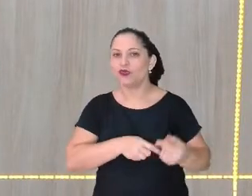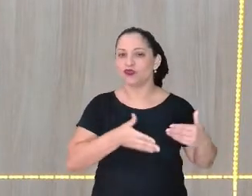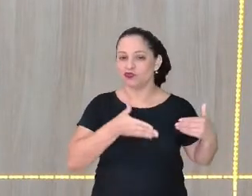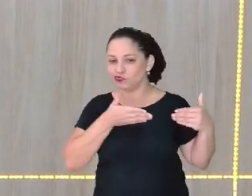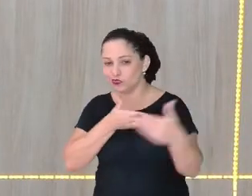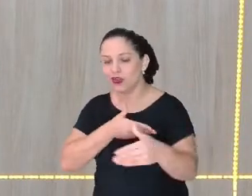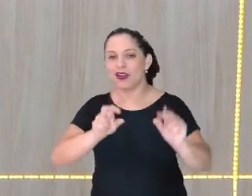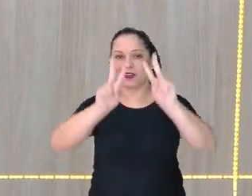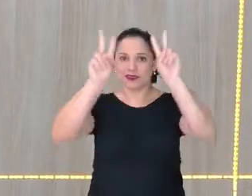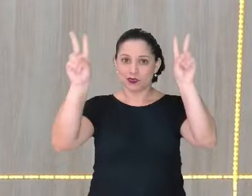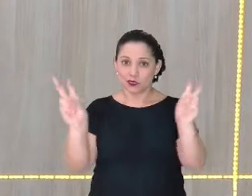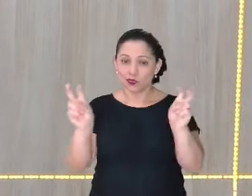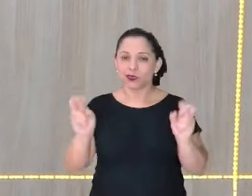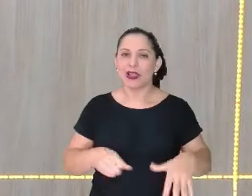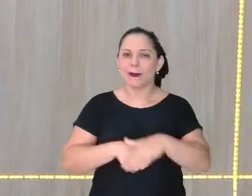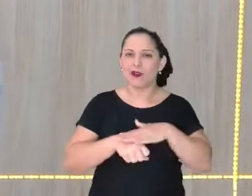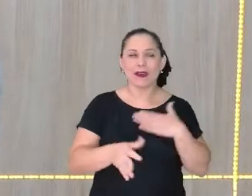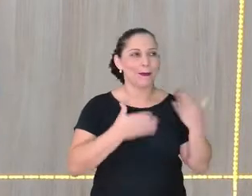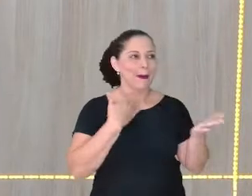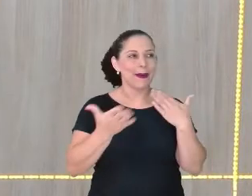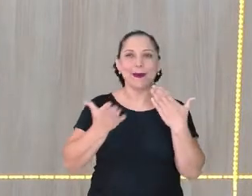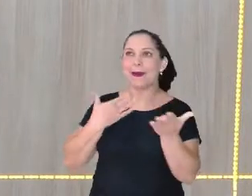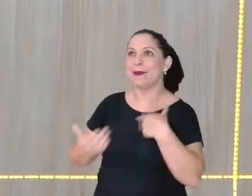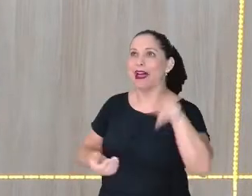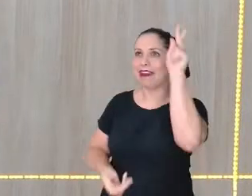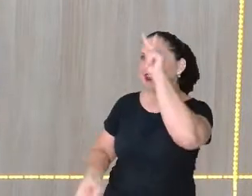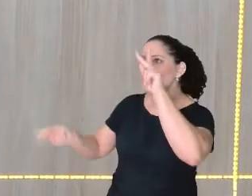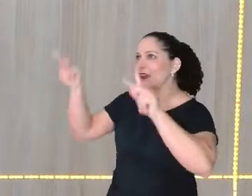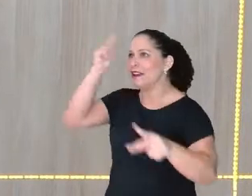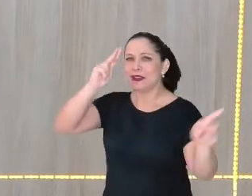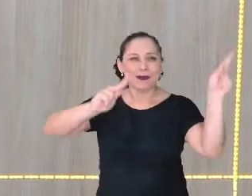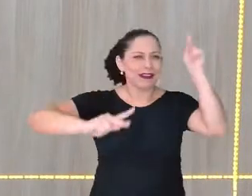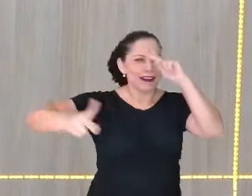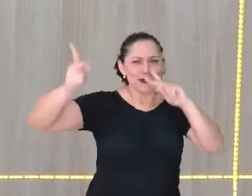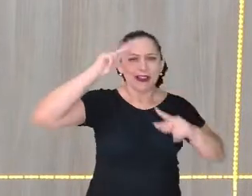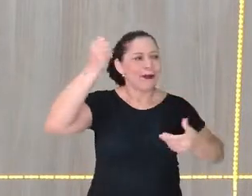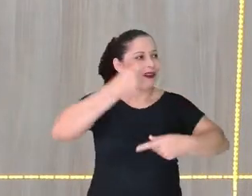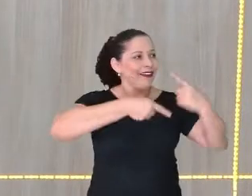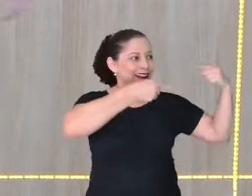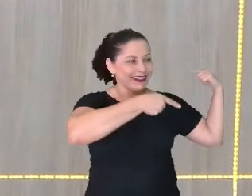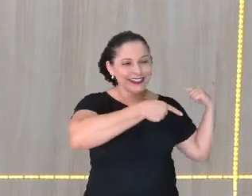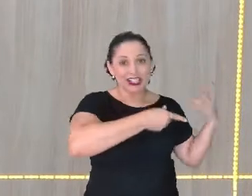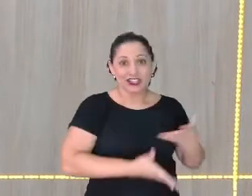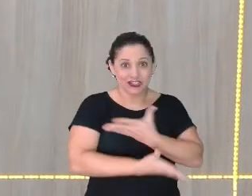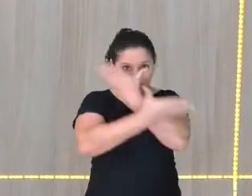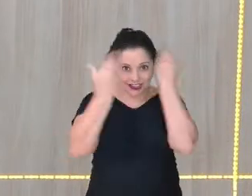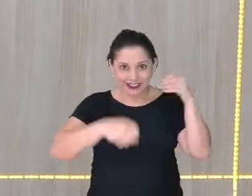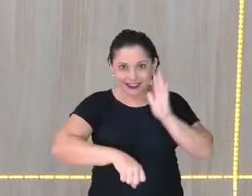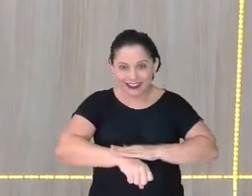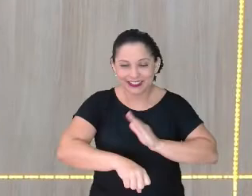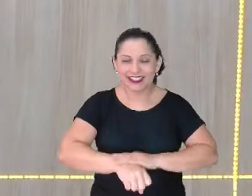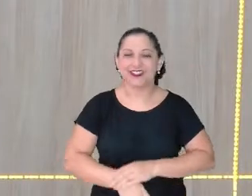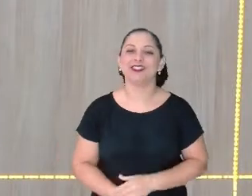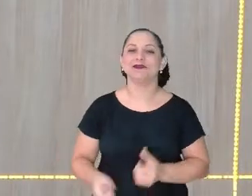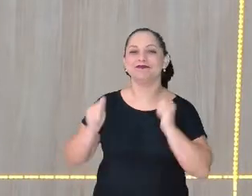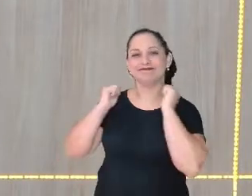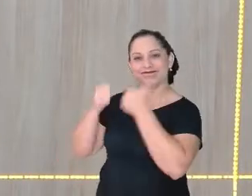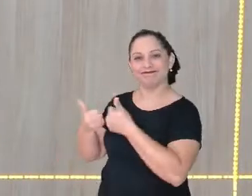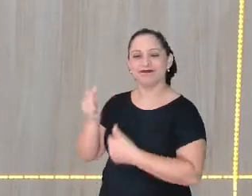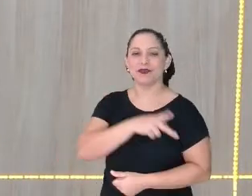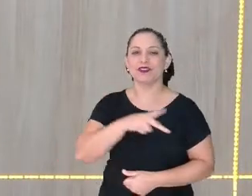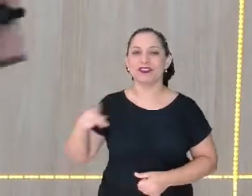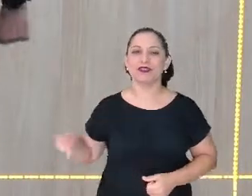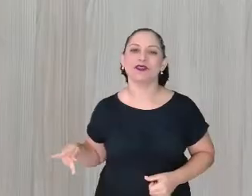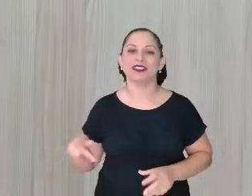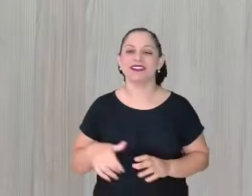esse assunto, porque a gente começa a falar, lembra da época que a gente era menino, né, Billy Paul? Aí pronto, esquece do tempo. Beleza, professora Vanessa? Se despeça